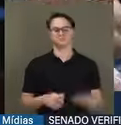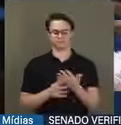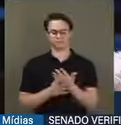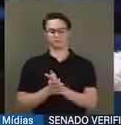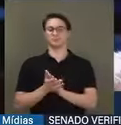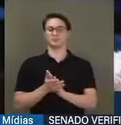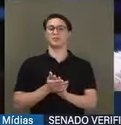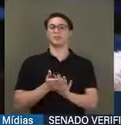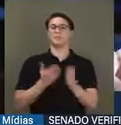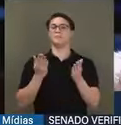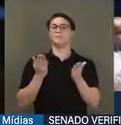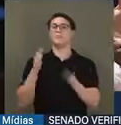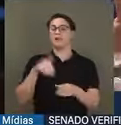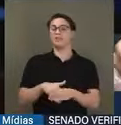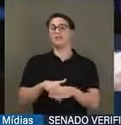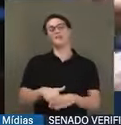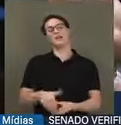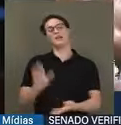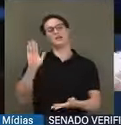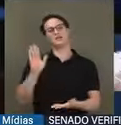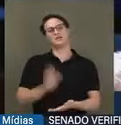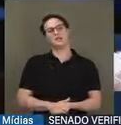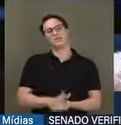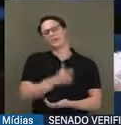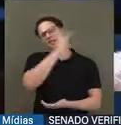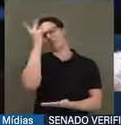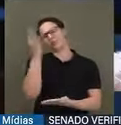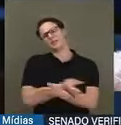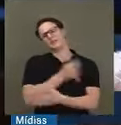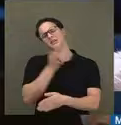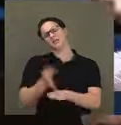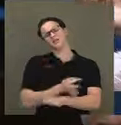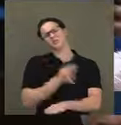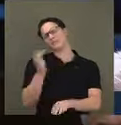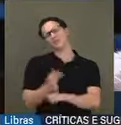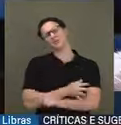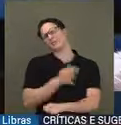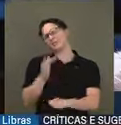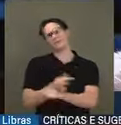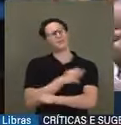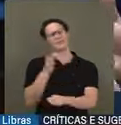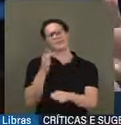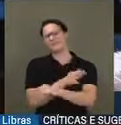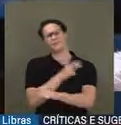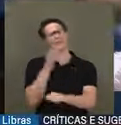Coloca para votar. Vamos deixar as coisas... Ninguém aguenta mais. Ninguém aguenta mais. A